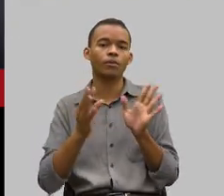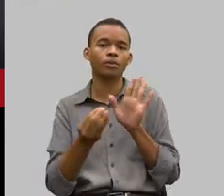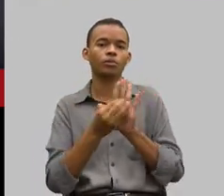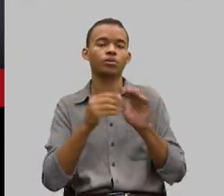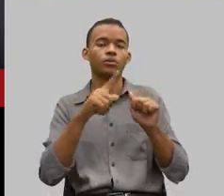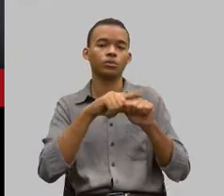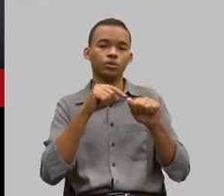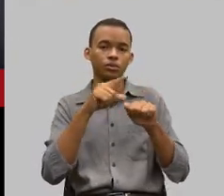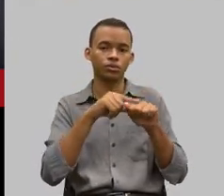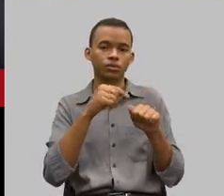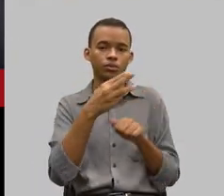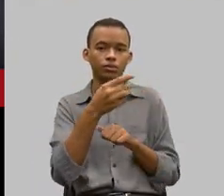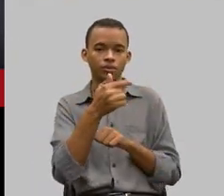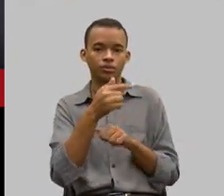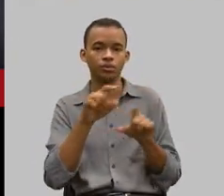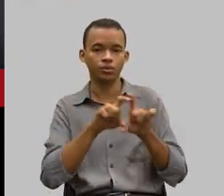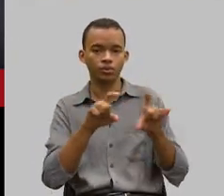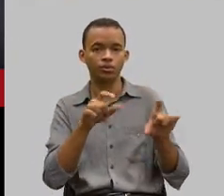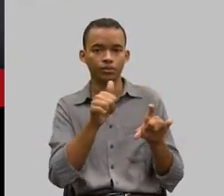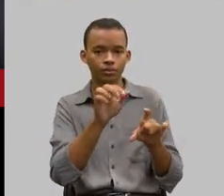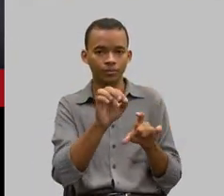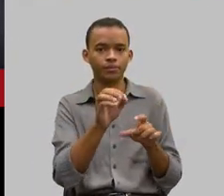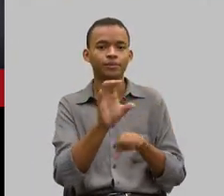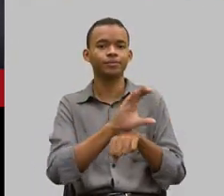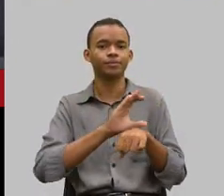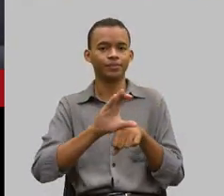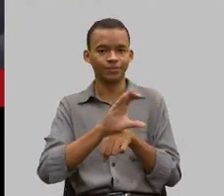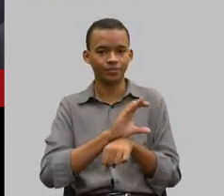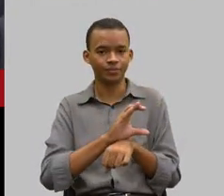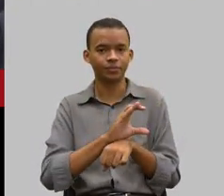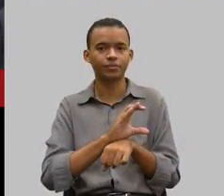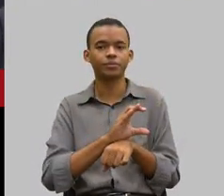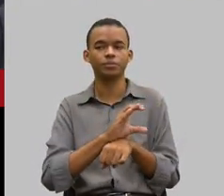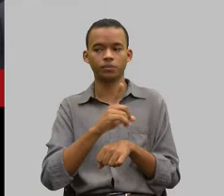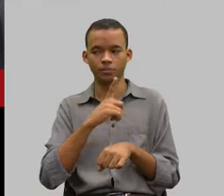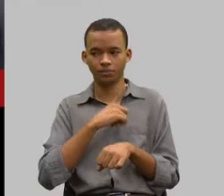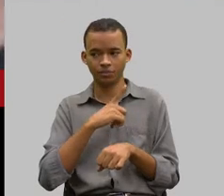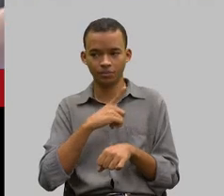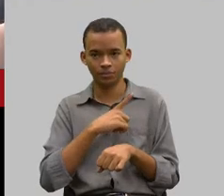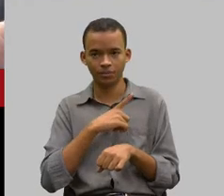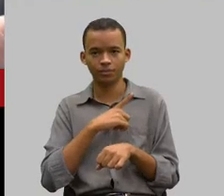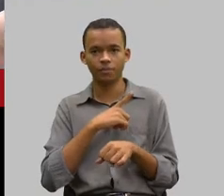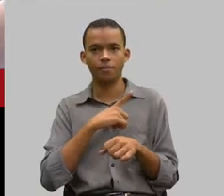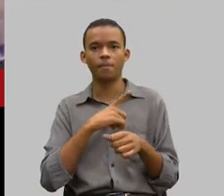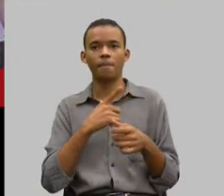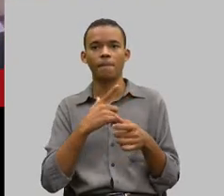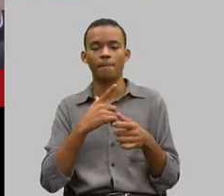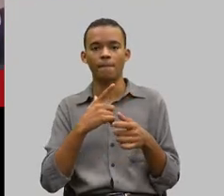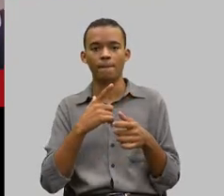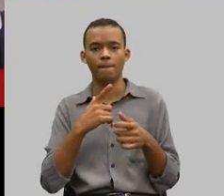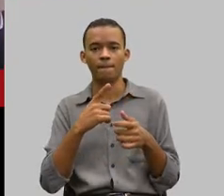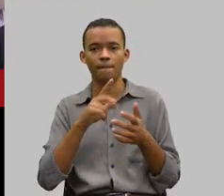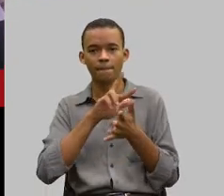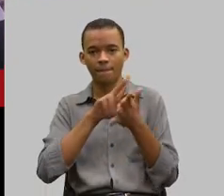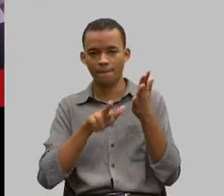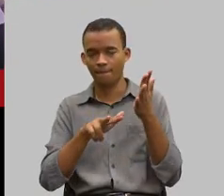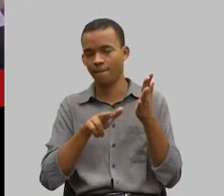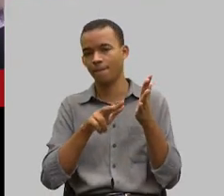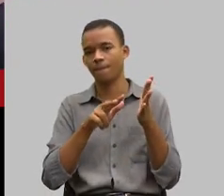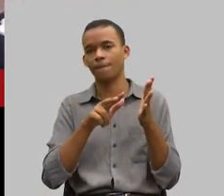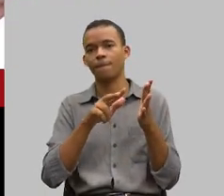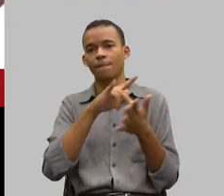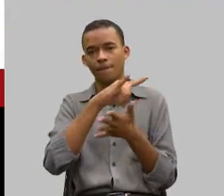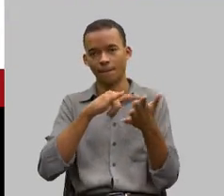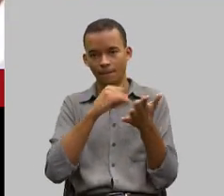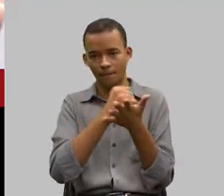Constituição ou seja o IPCA a inflação a revisão geral anual esses dois ofícios secretário foi datado de